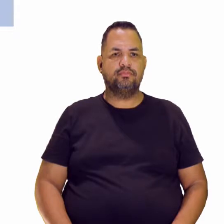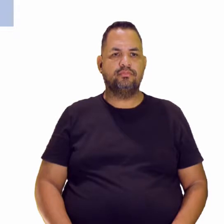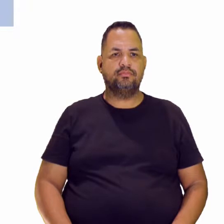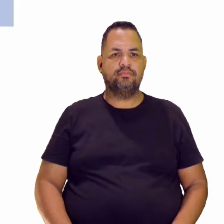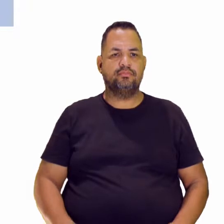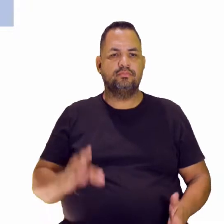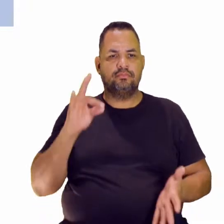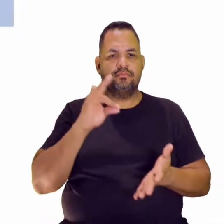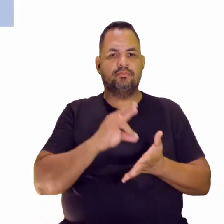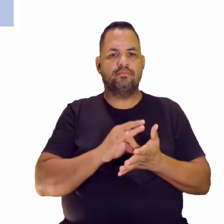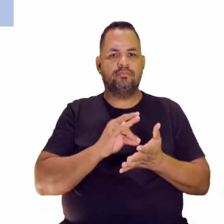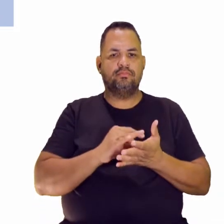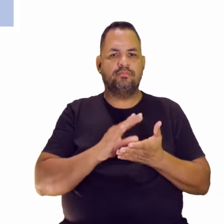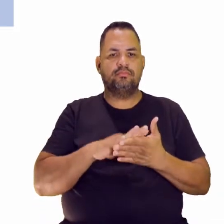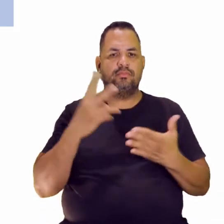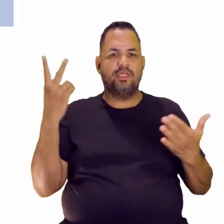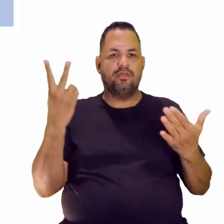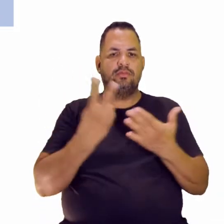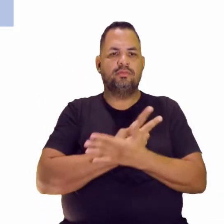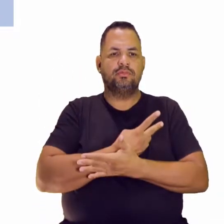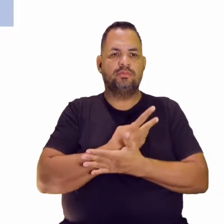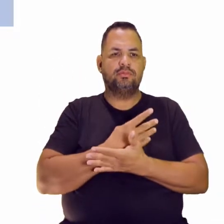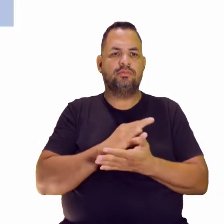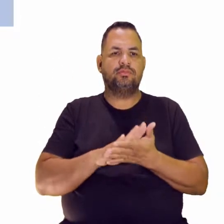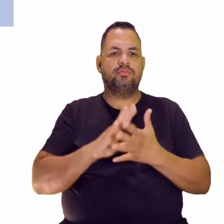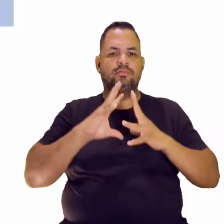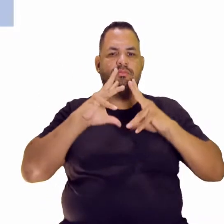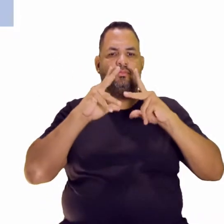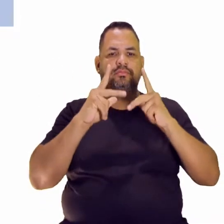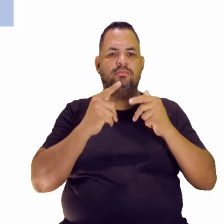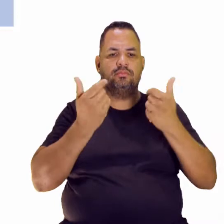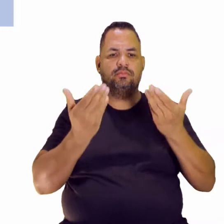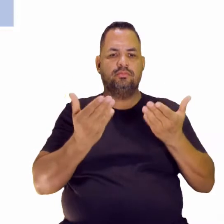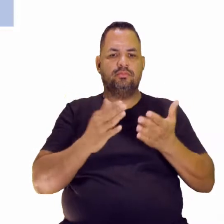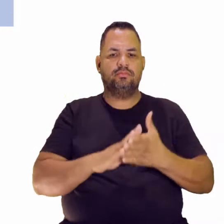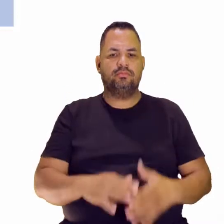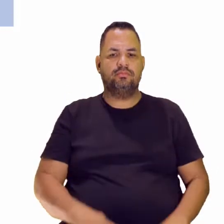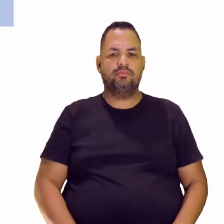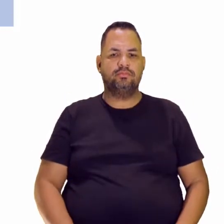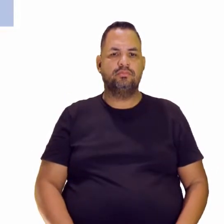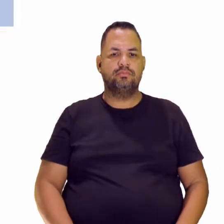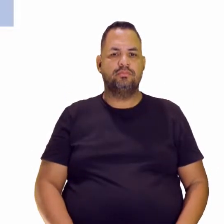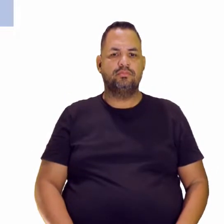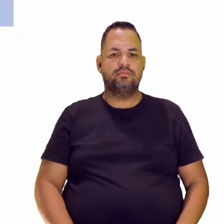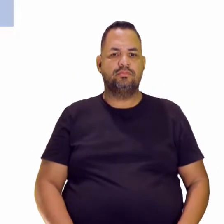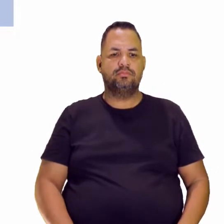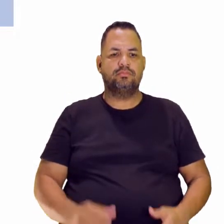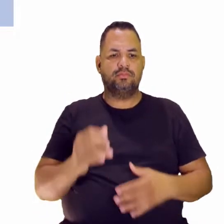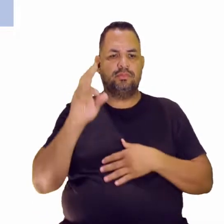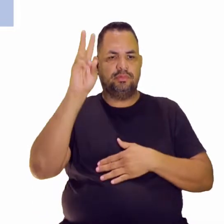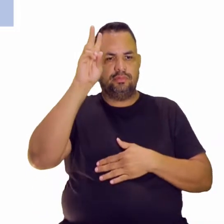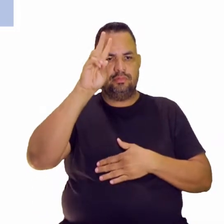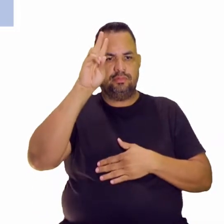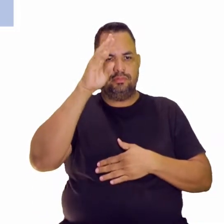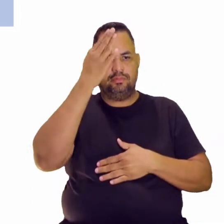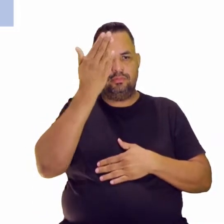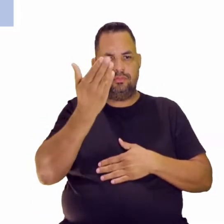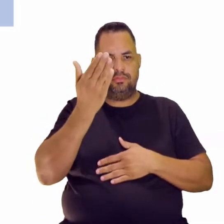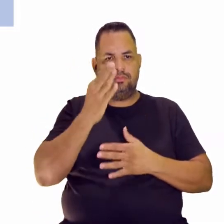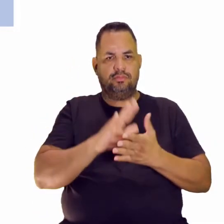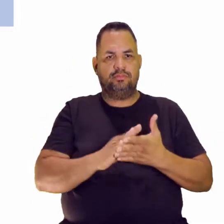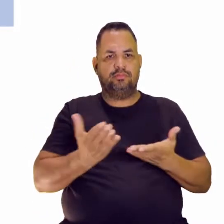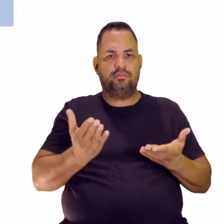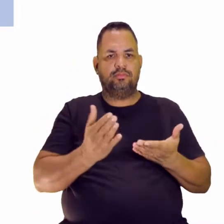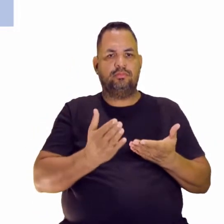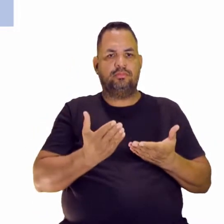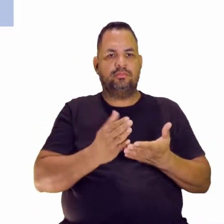o fato desencadeador de todas essas narrativas